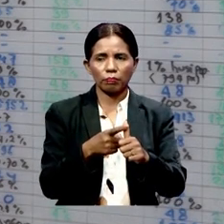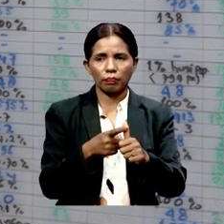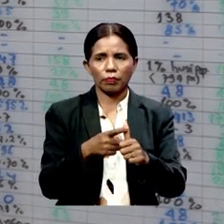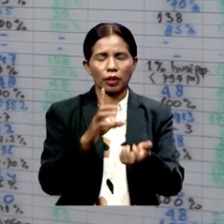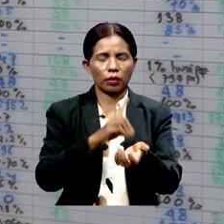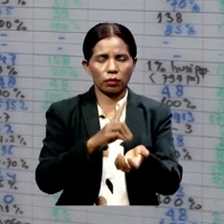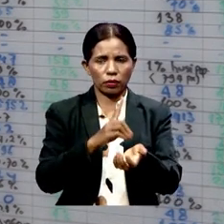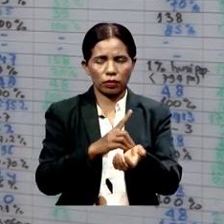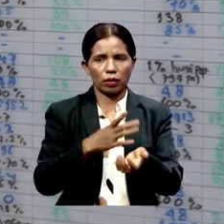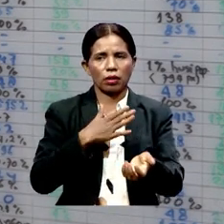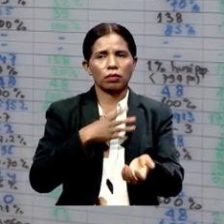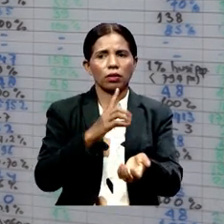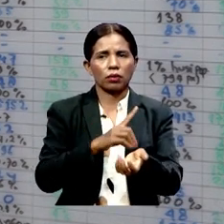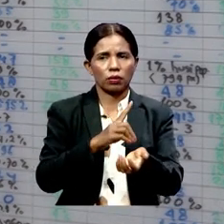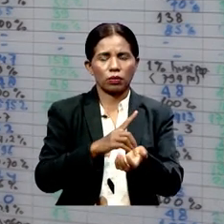doutores haunia doutores neba